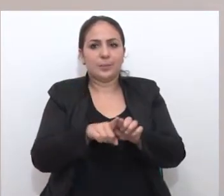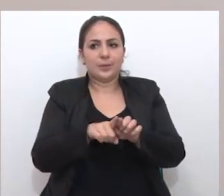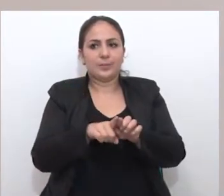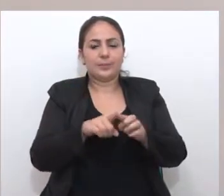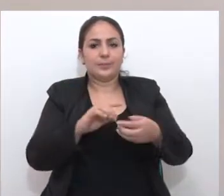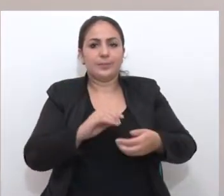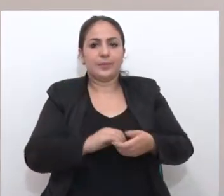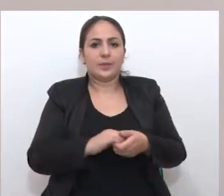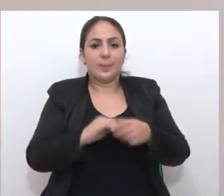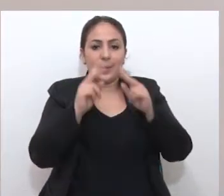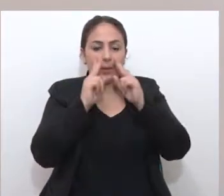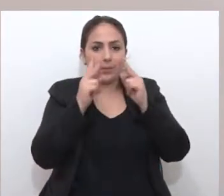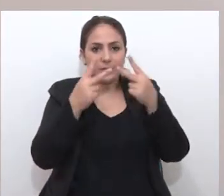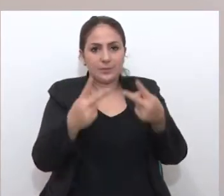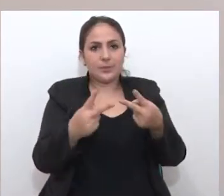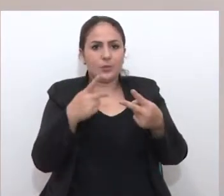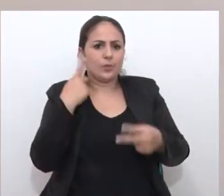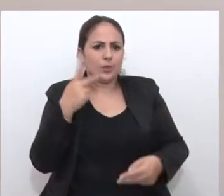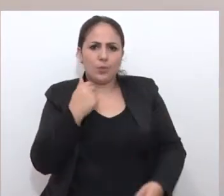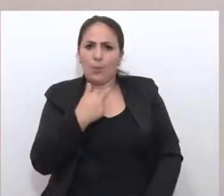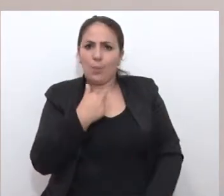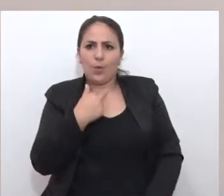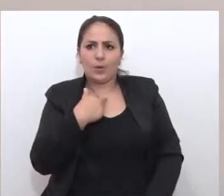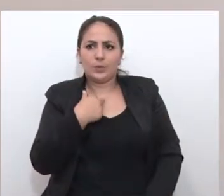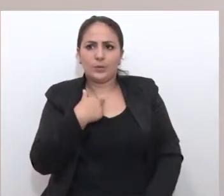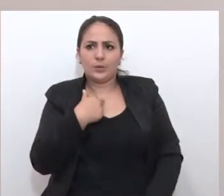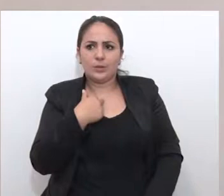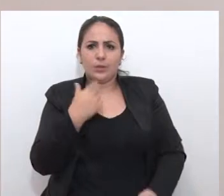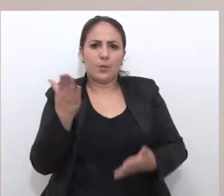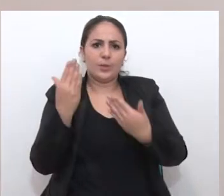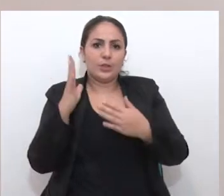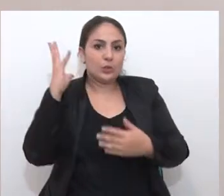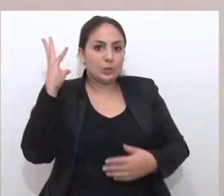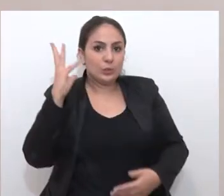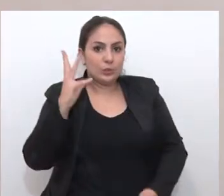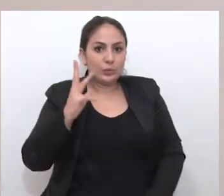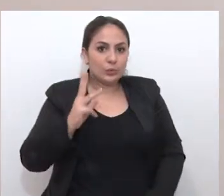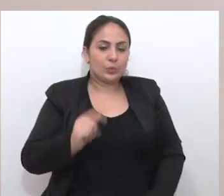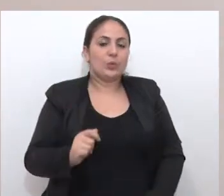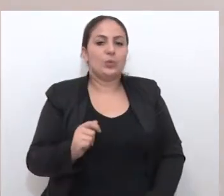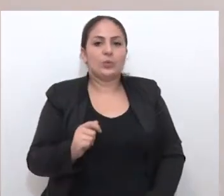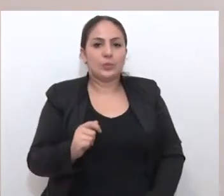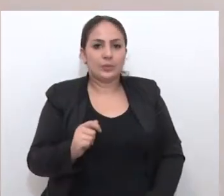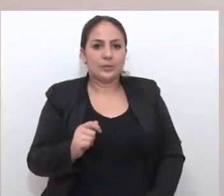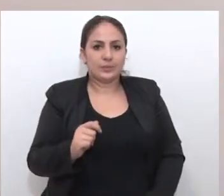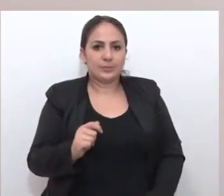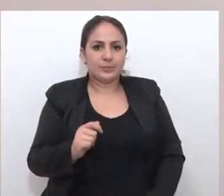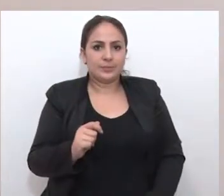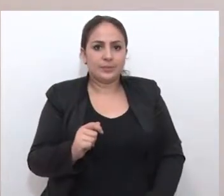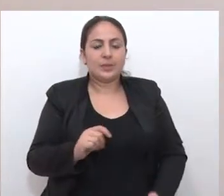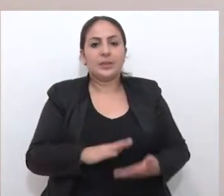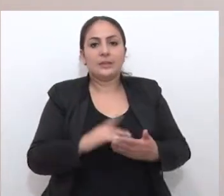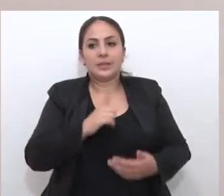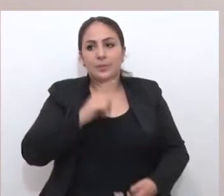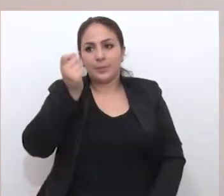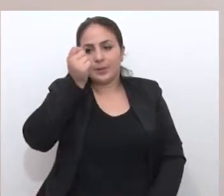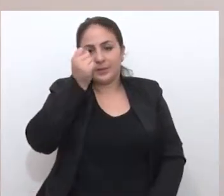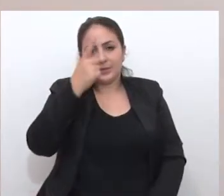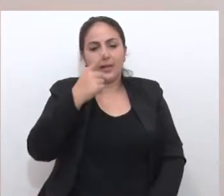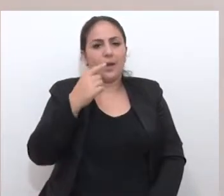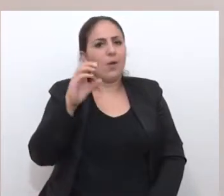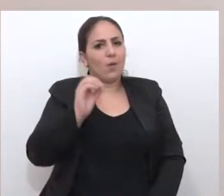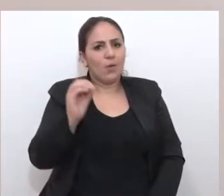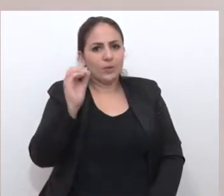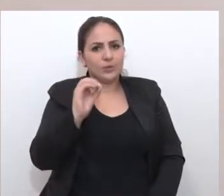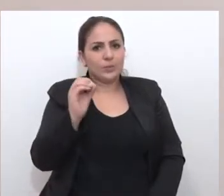pessoas que merecem ser reconhecidas, mas como o vereador não pode homenagear todos de uma vez só, o Bigode foi uma